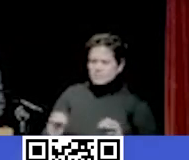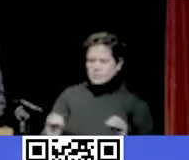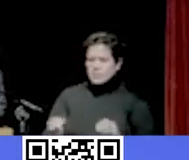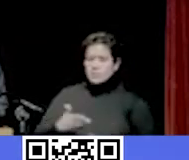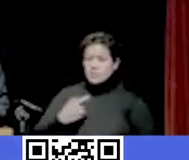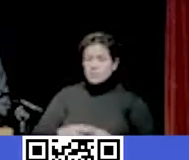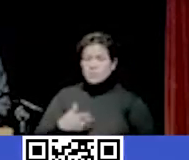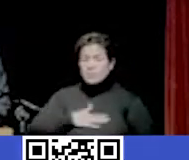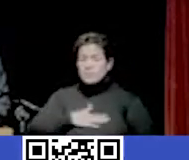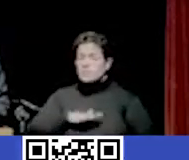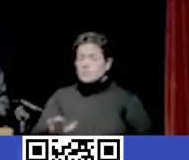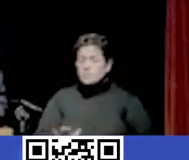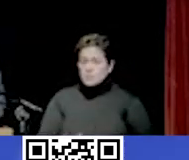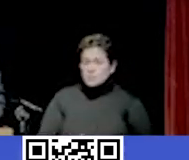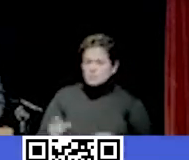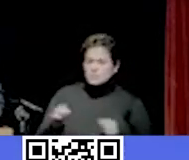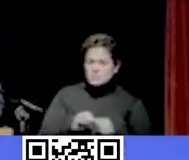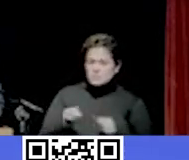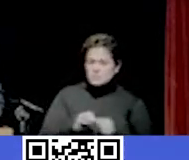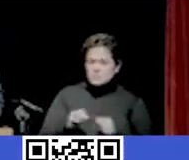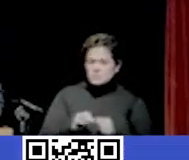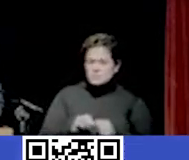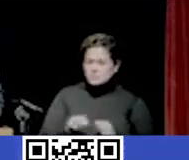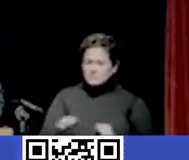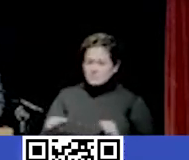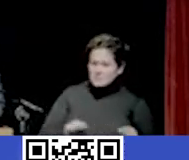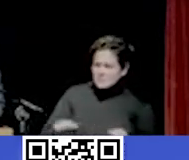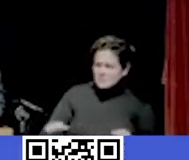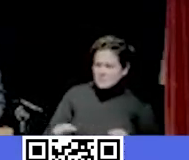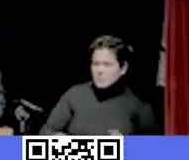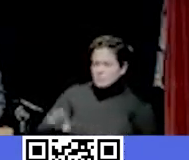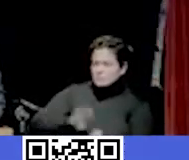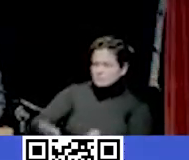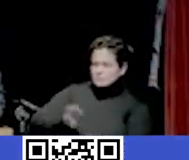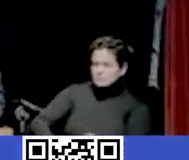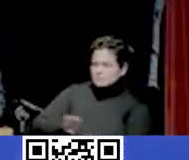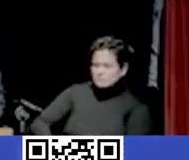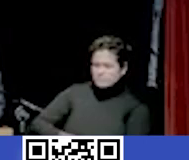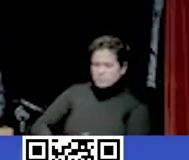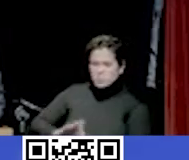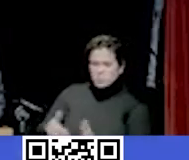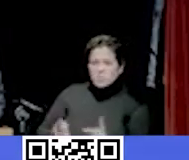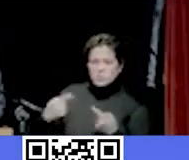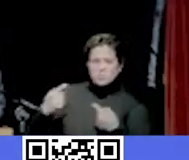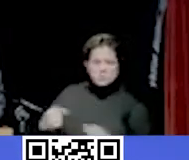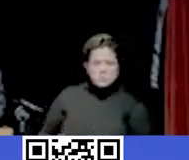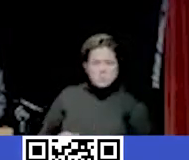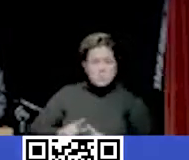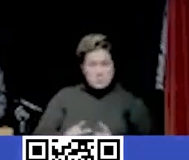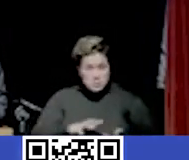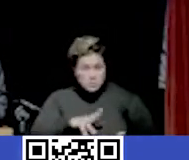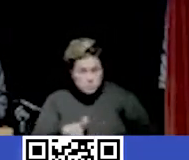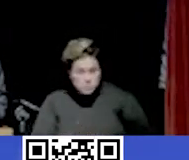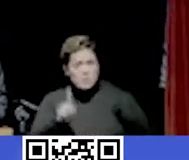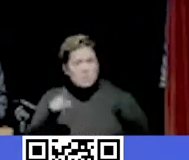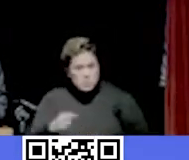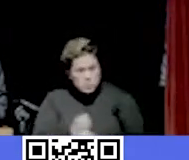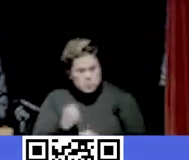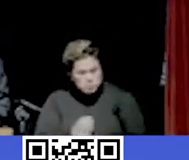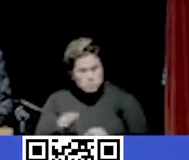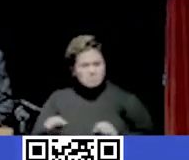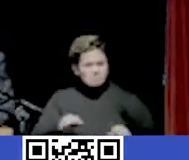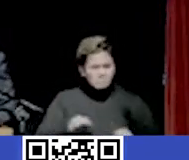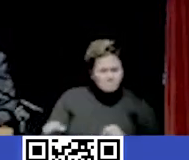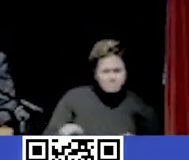papel estratégico que as universidades desempenham no estudo e análise de questões ligadas aos direitos humanos pode dar voz